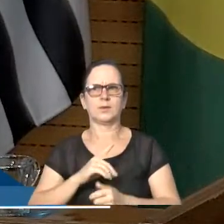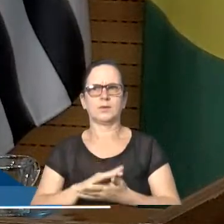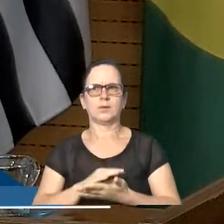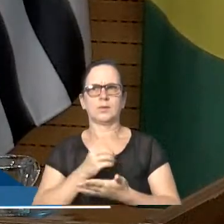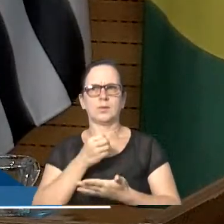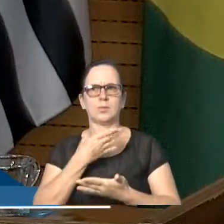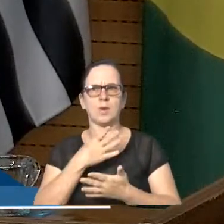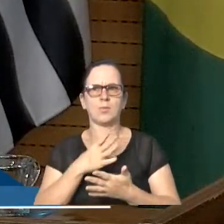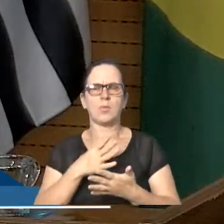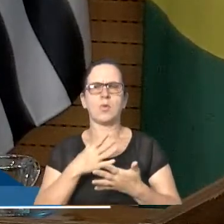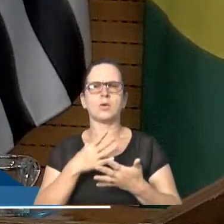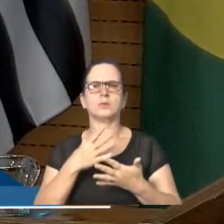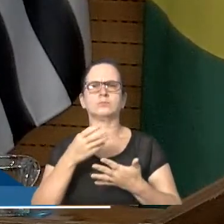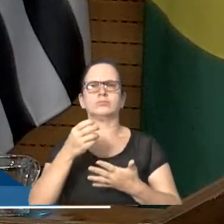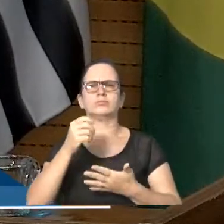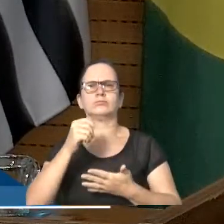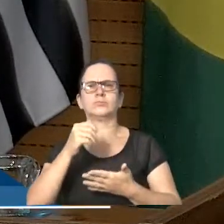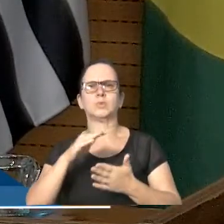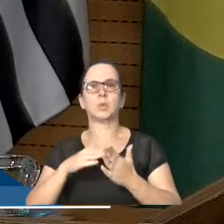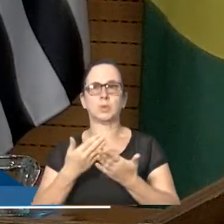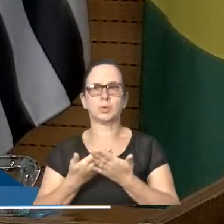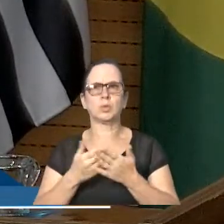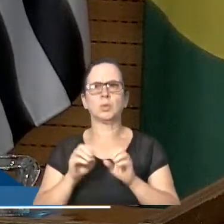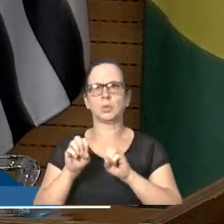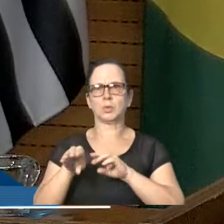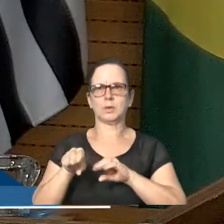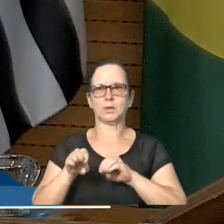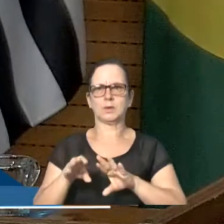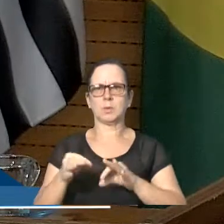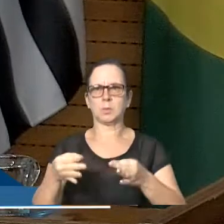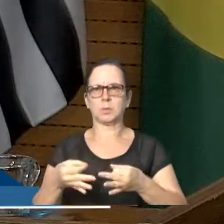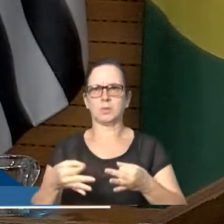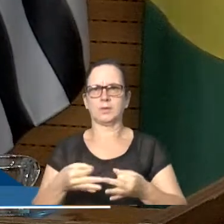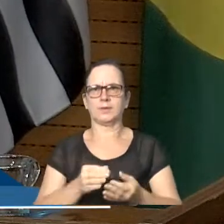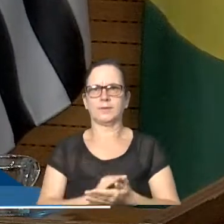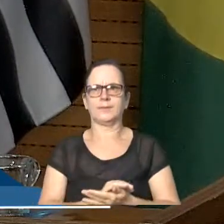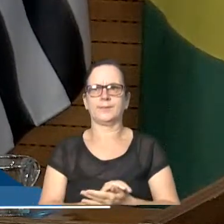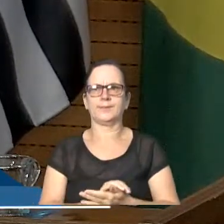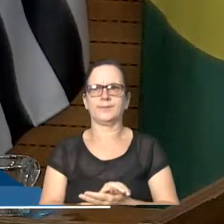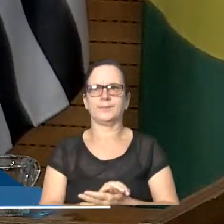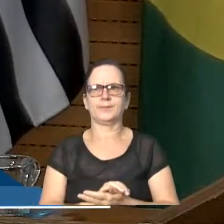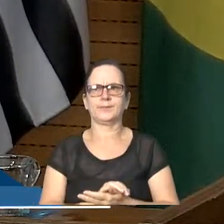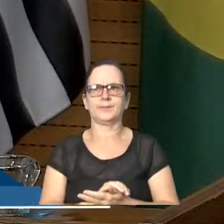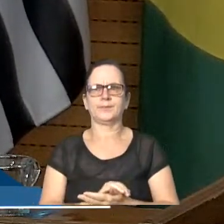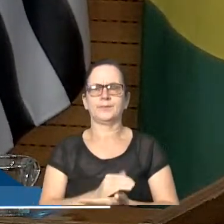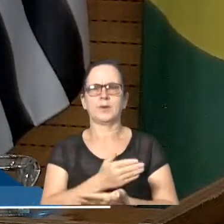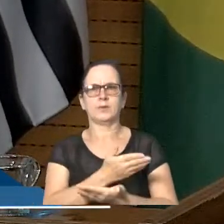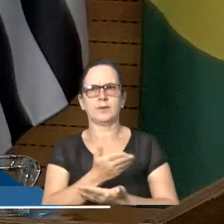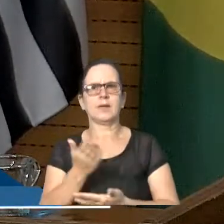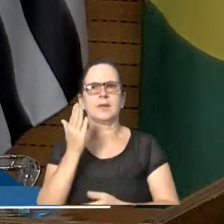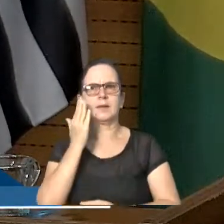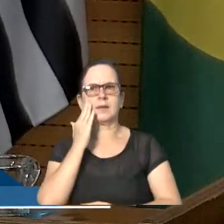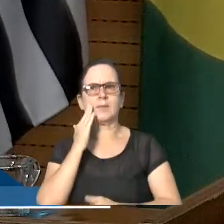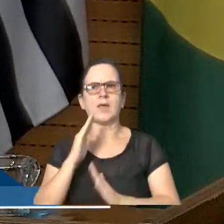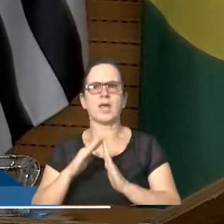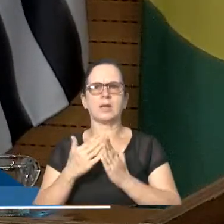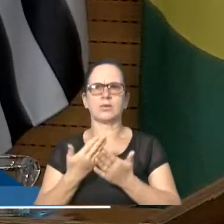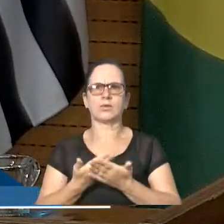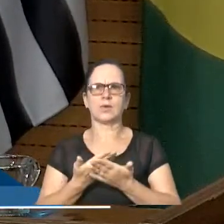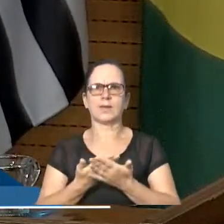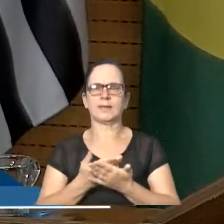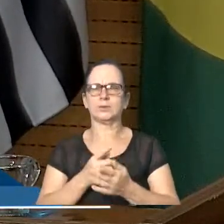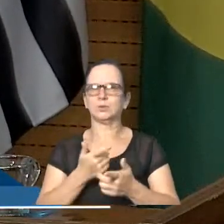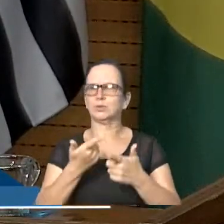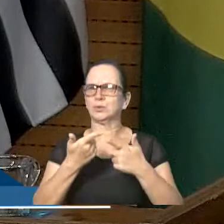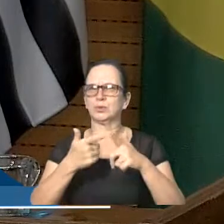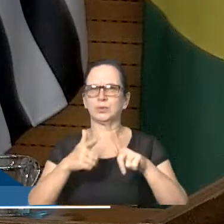boa alfabetização. Por outro lado, nós temos, os senhores são sabedores, que as escolas de Cubatão, infelizmente, elas não têm